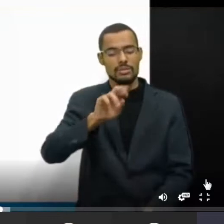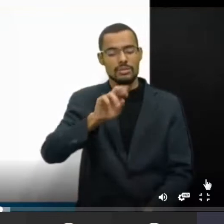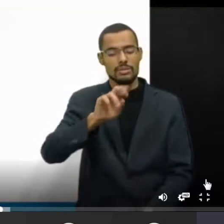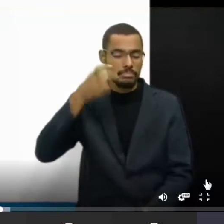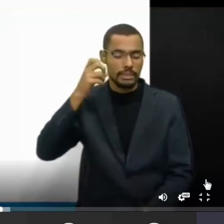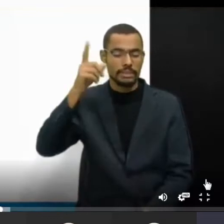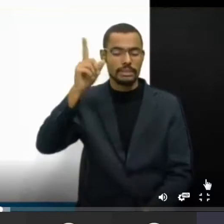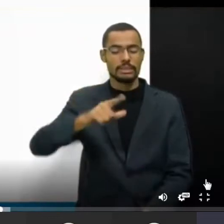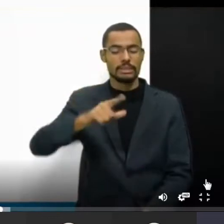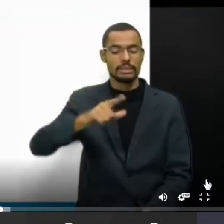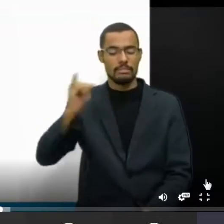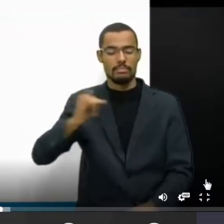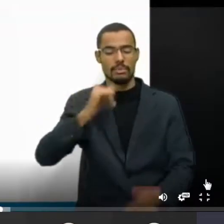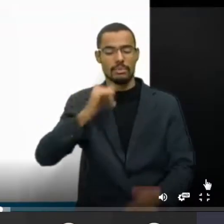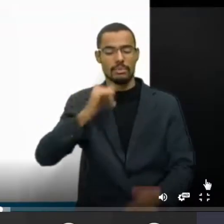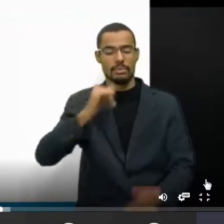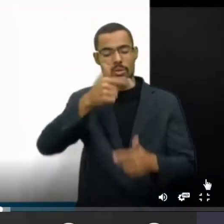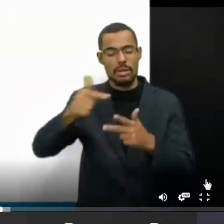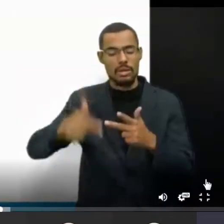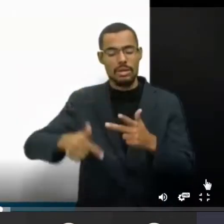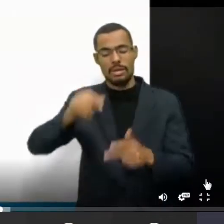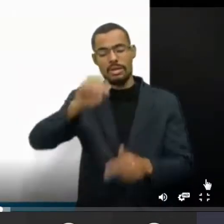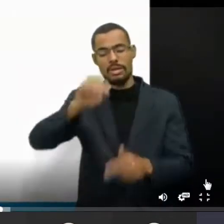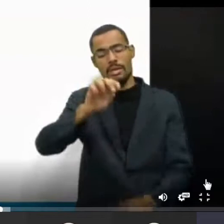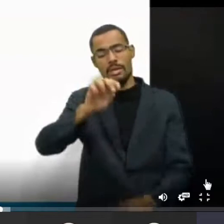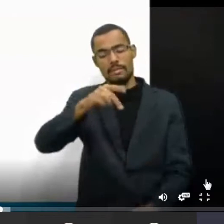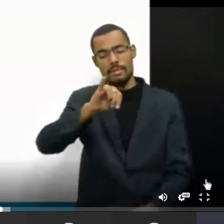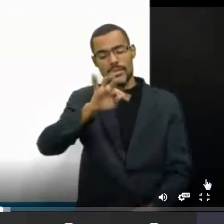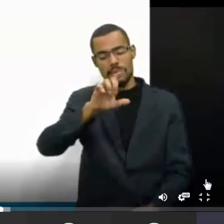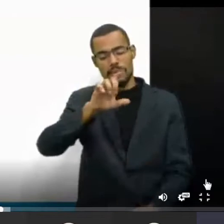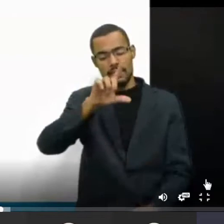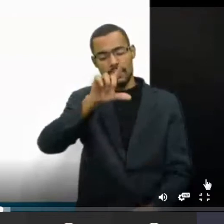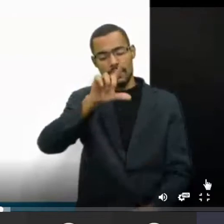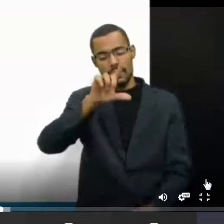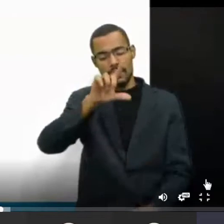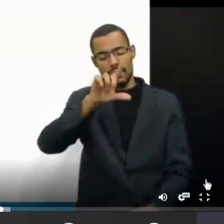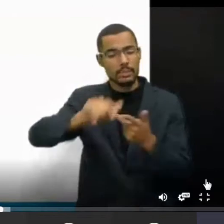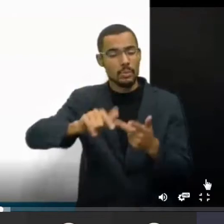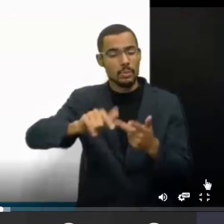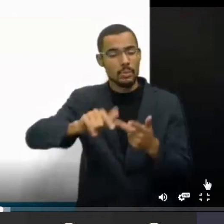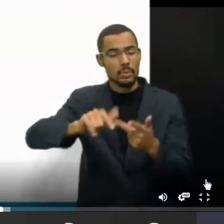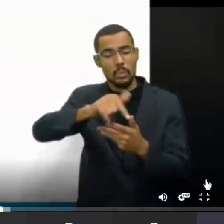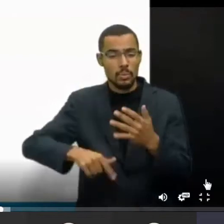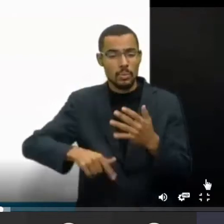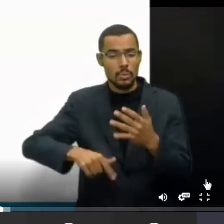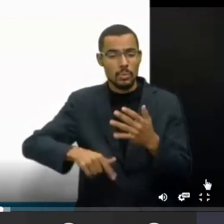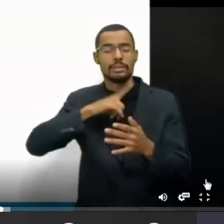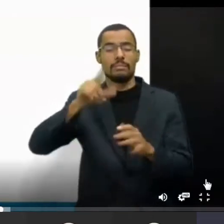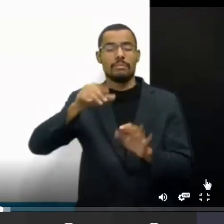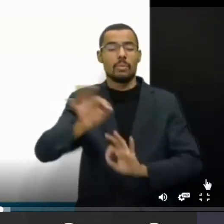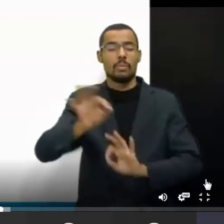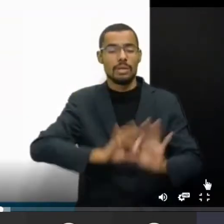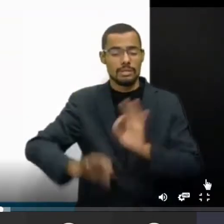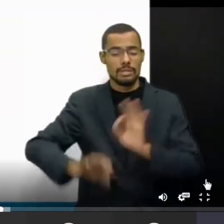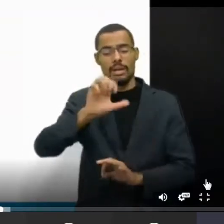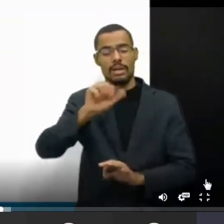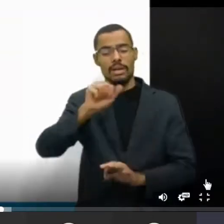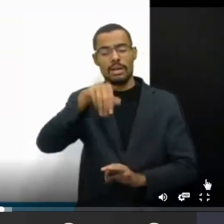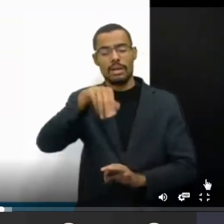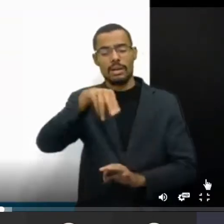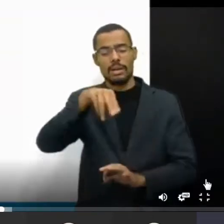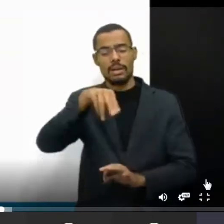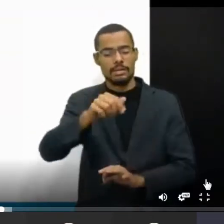o epitélio e mais essa porção, né, da camada